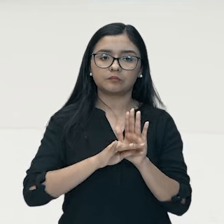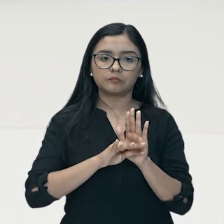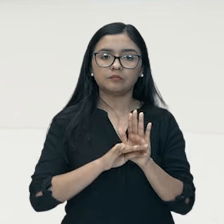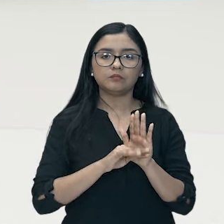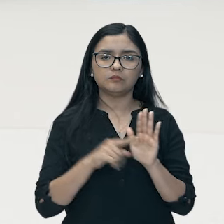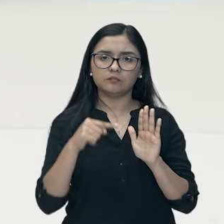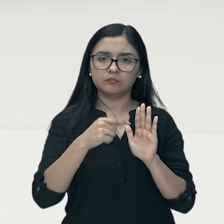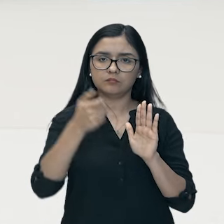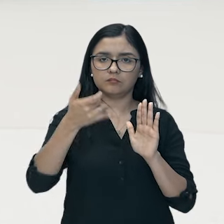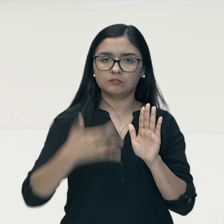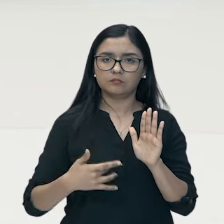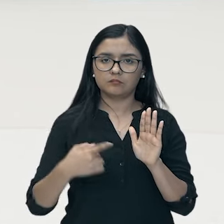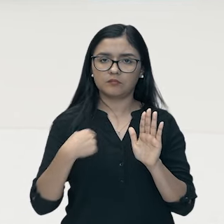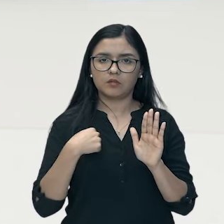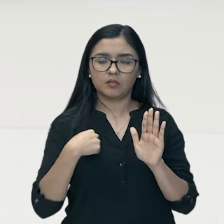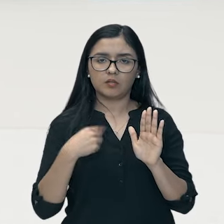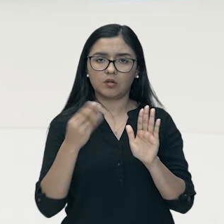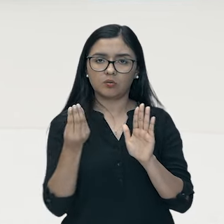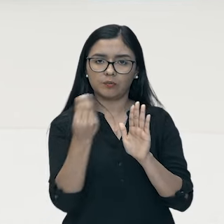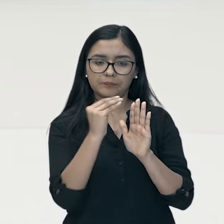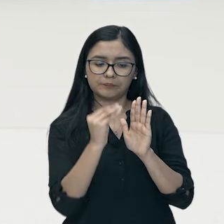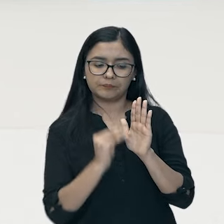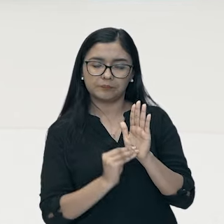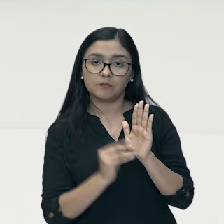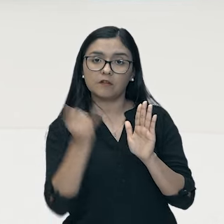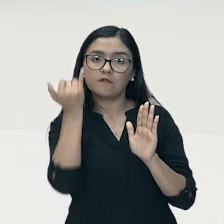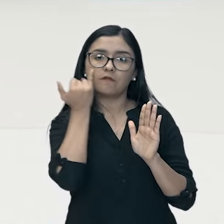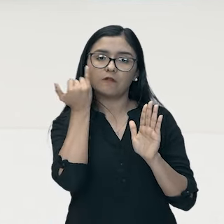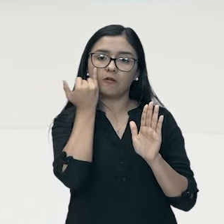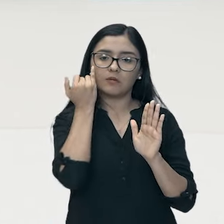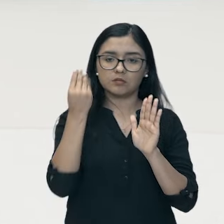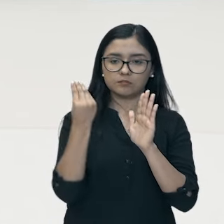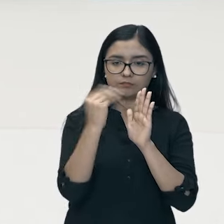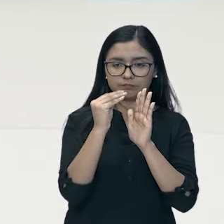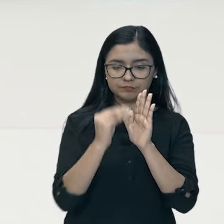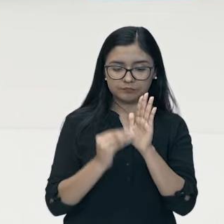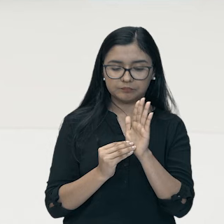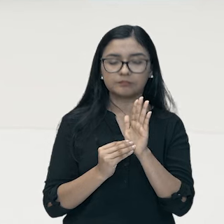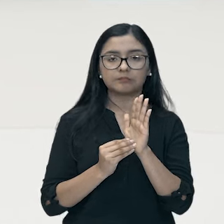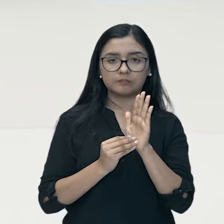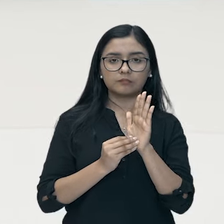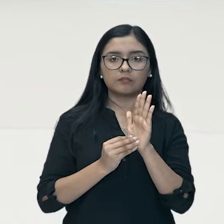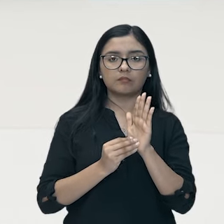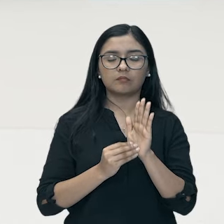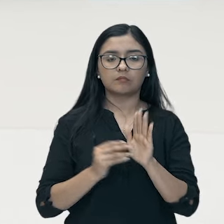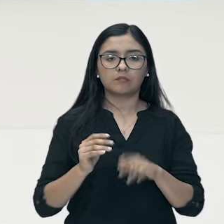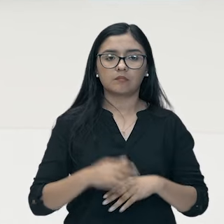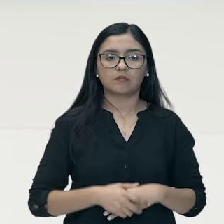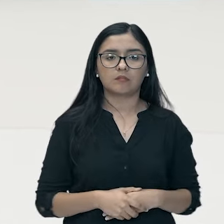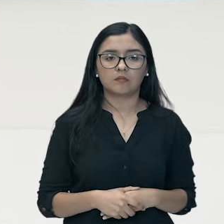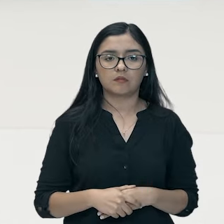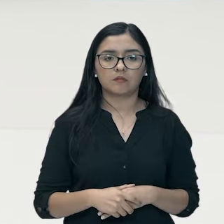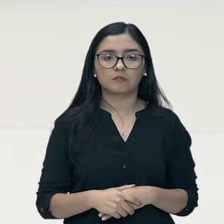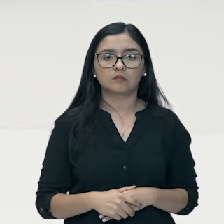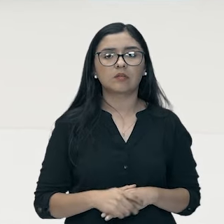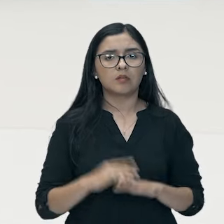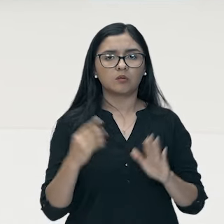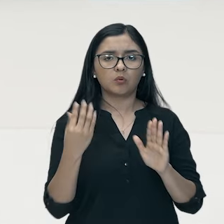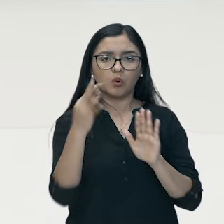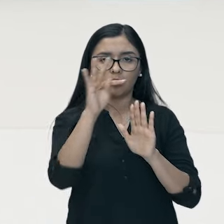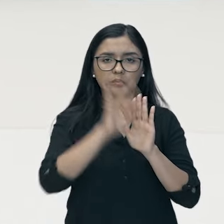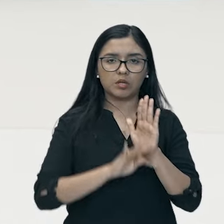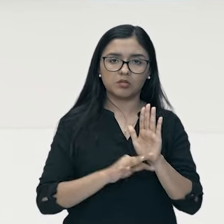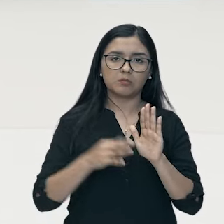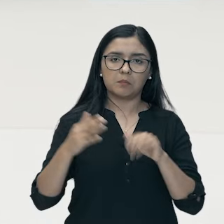explicitamente que eu estou acrescentando uma informação deixando ali não é a informação é mais bonita digamos